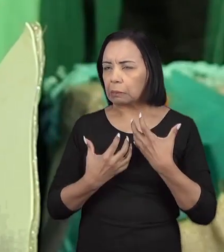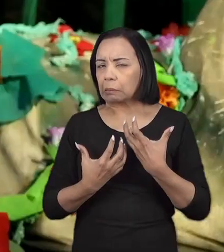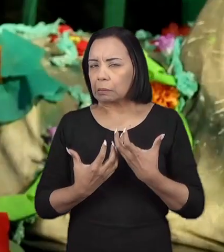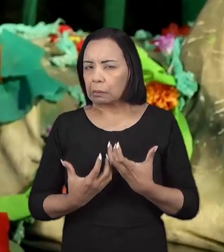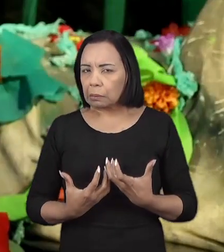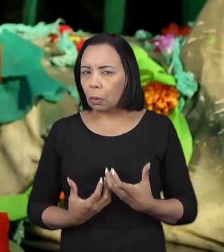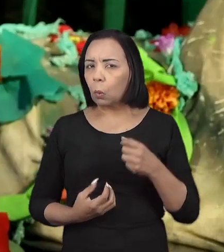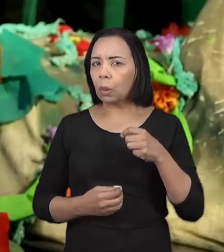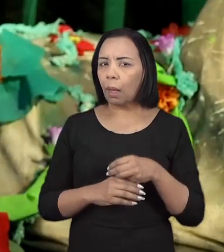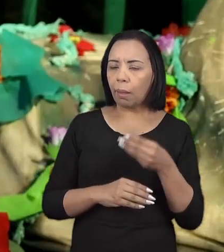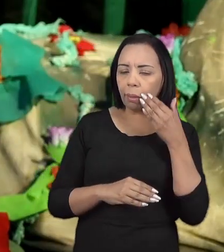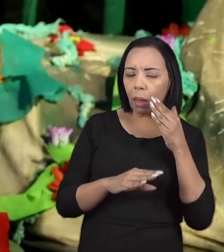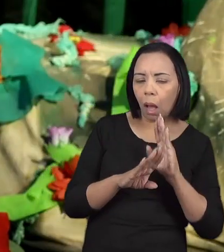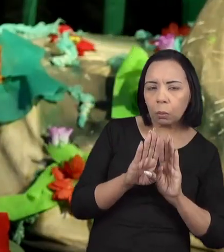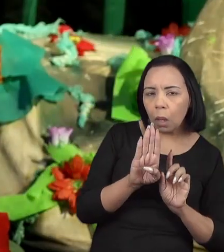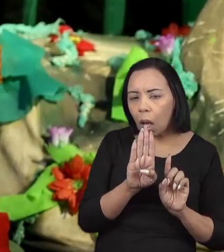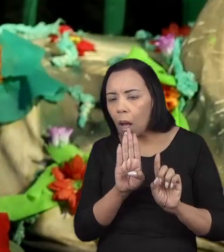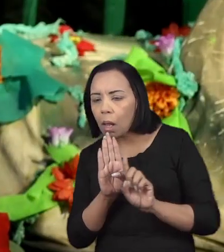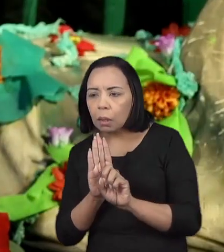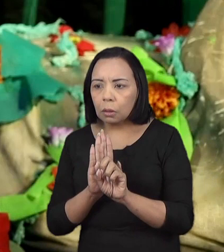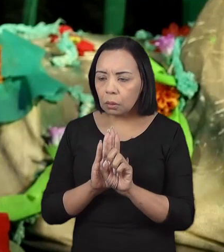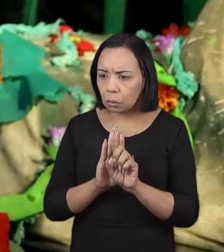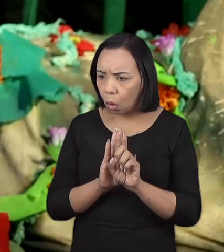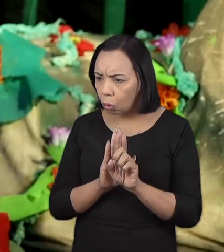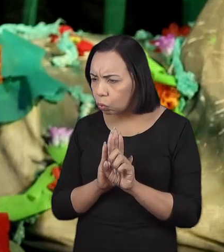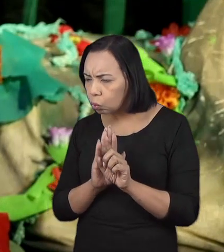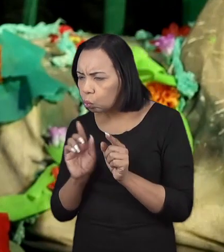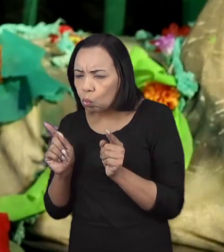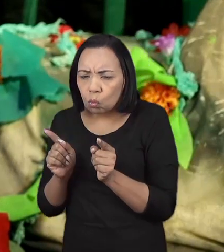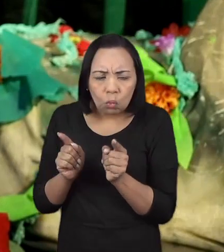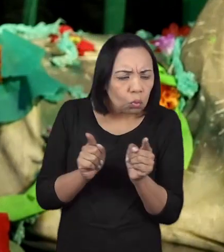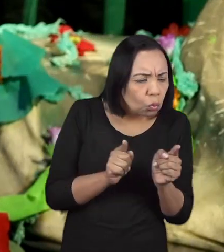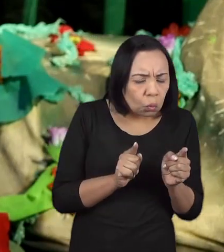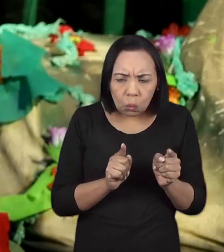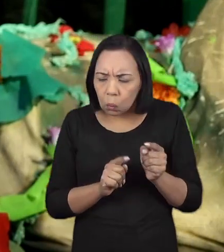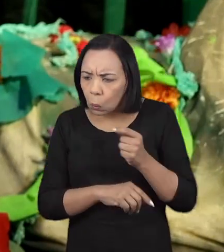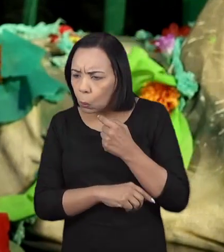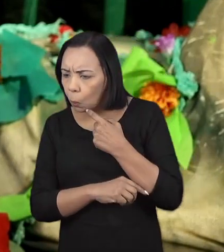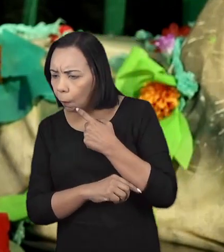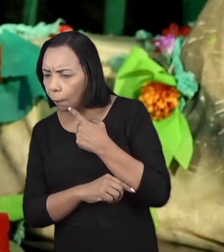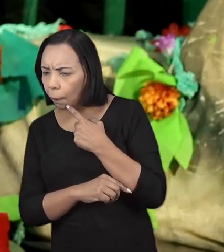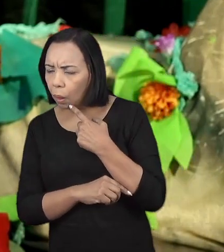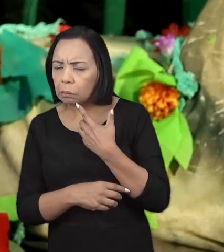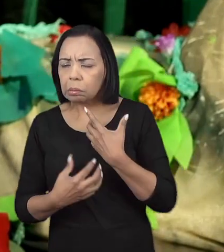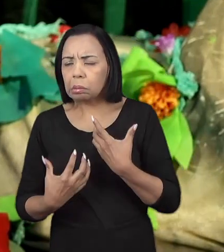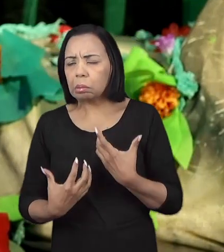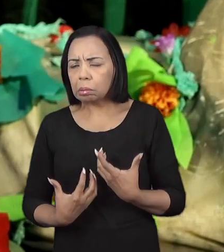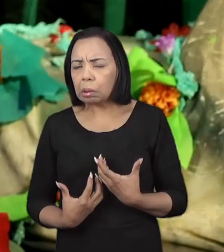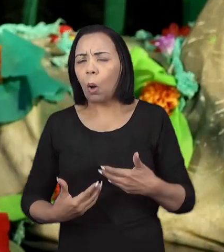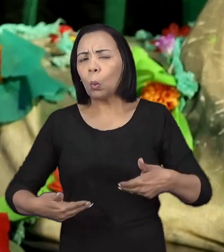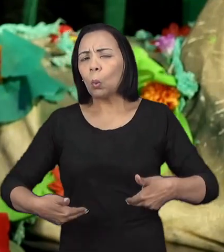Cansada, entrou e viu que lá dentro tudo era pequenininho. Como estava exausta e